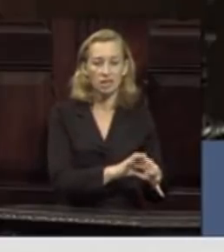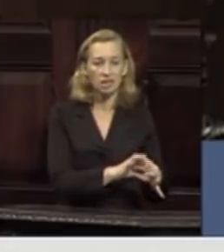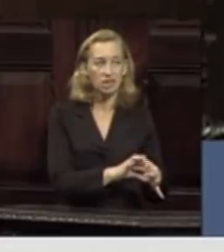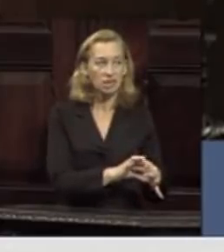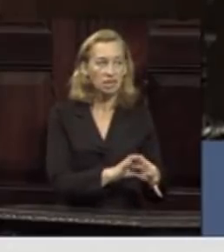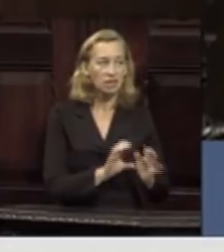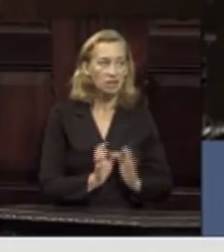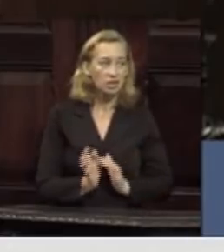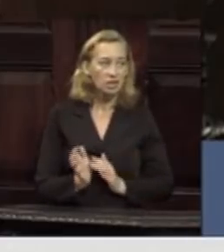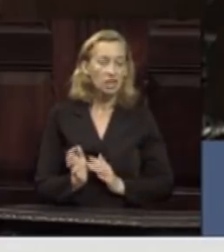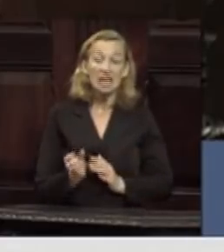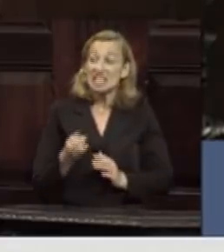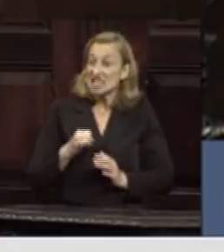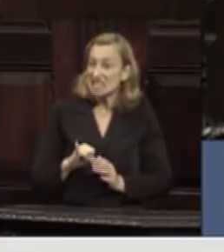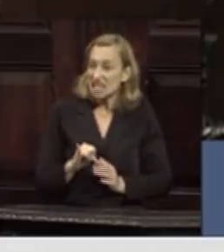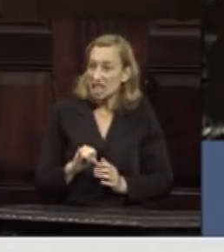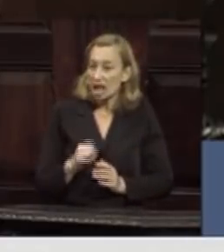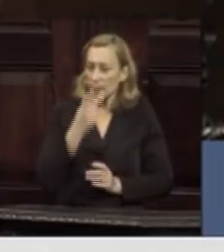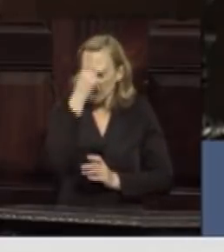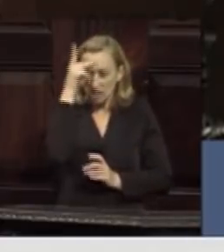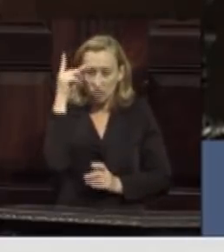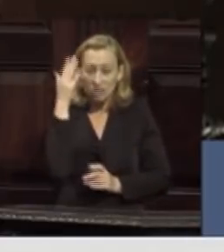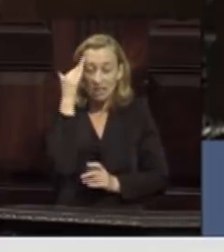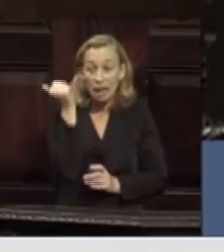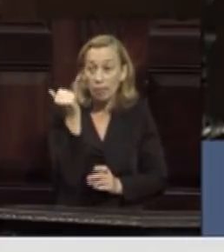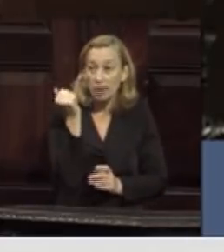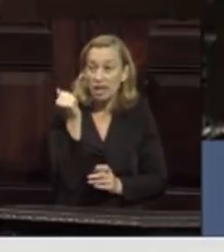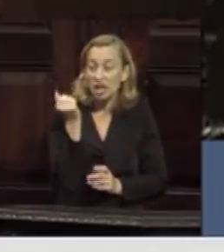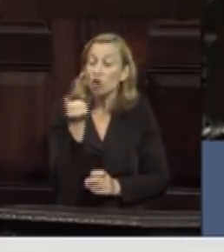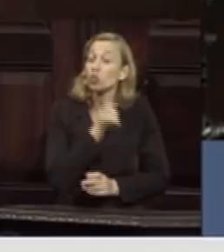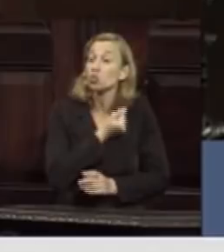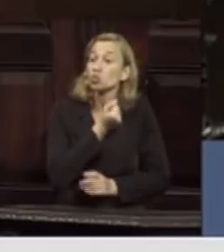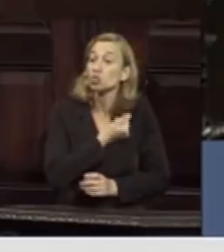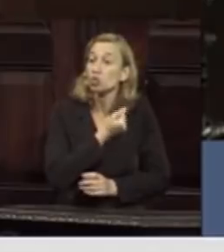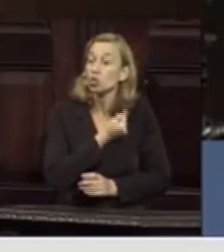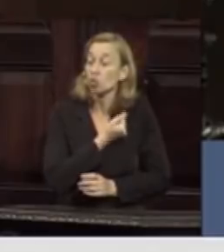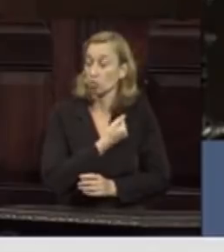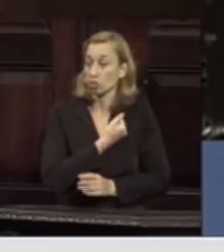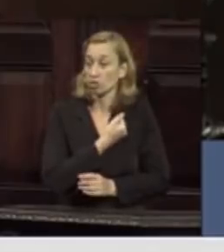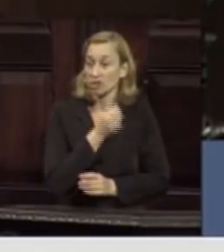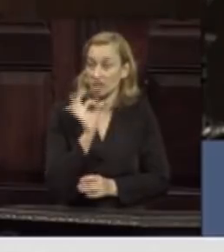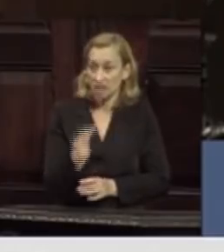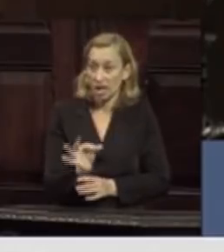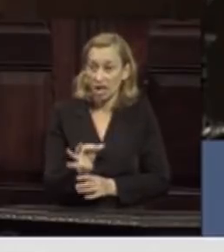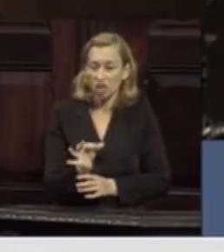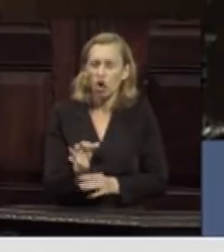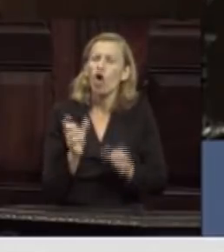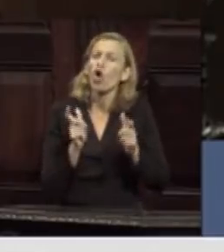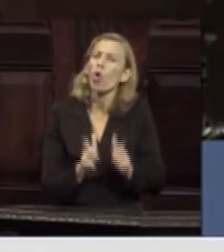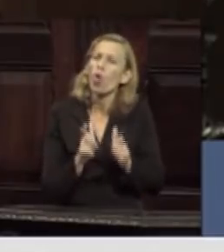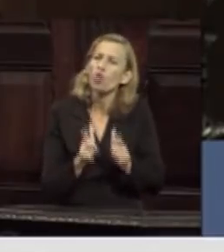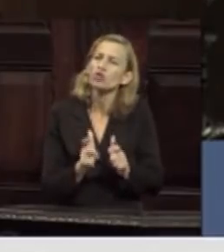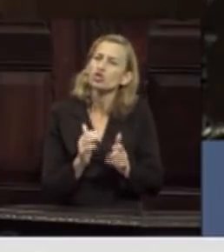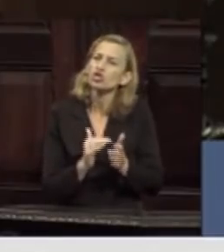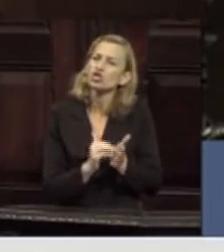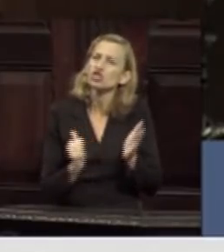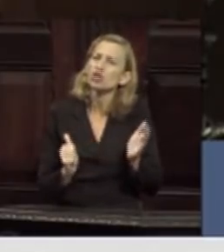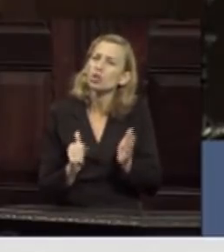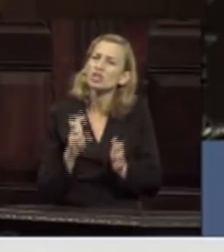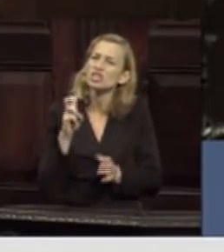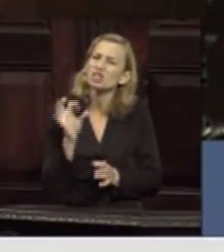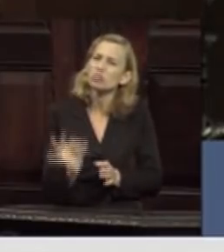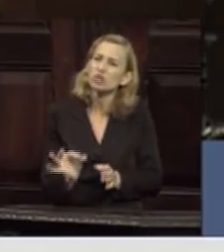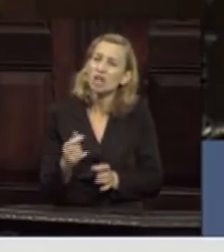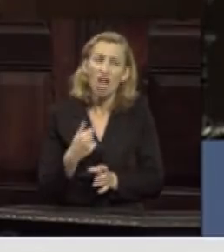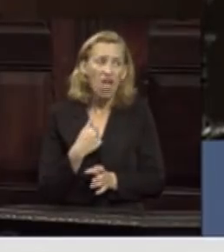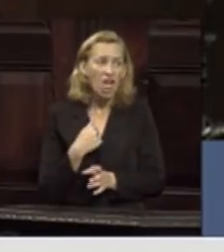é o tamanho e por que é que Vossa Excelência, de onde que Vossa Excelência tirou esses 5%, eu